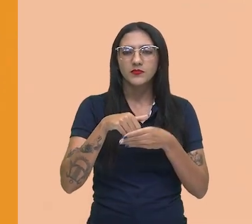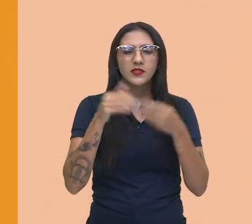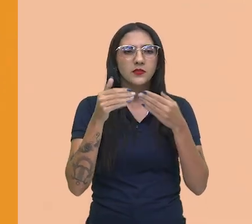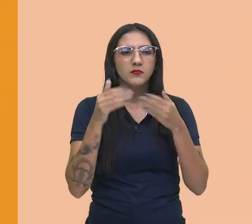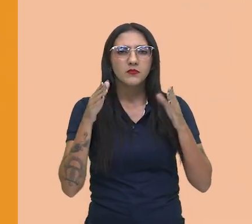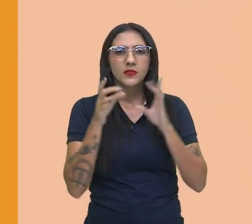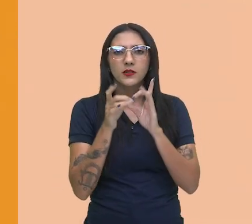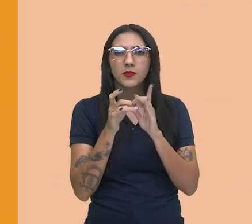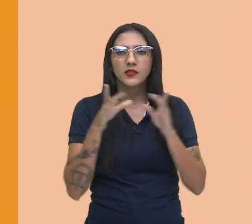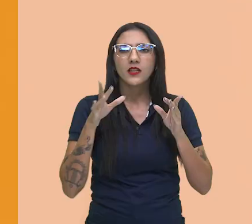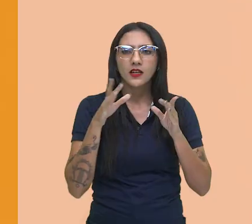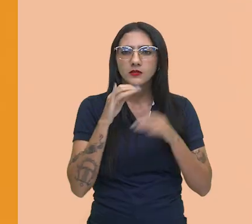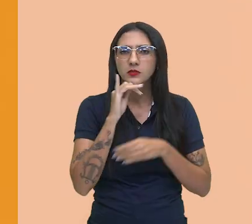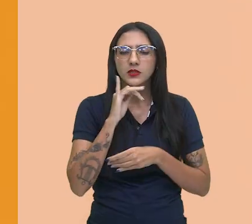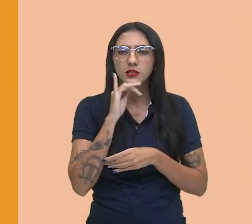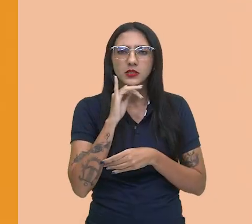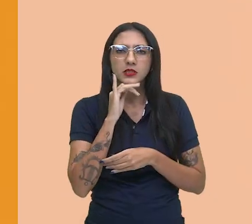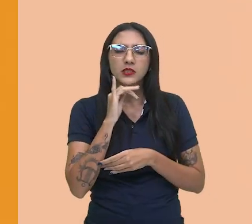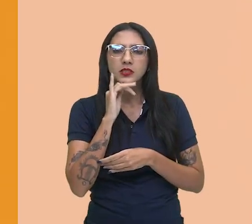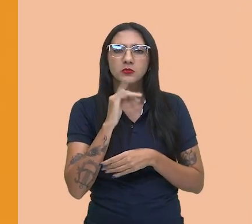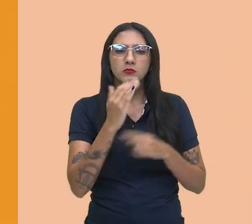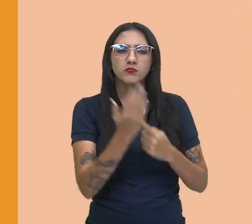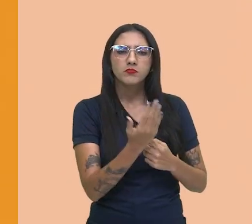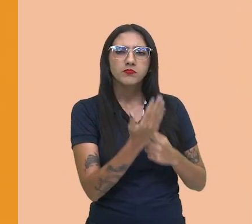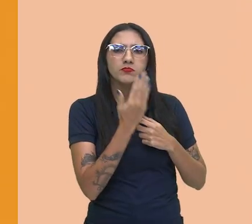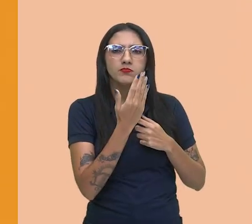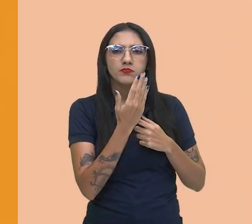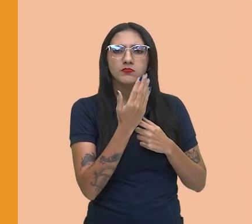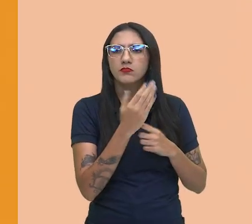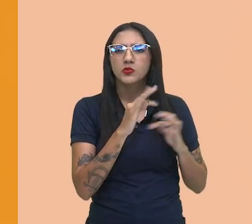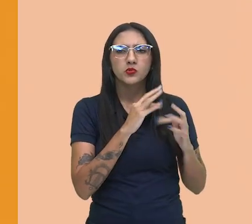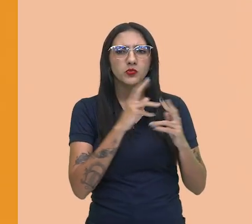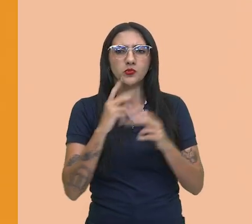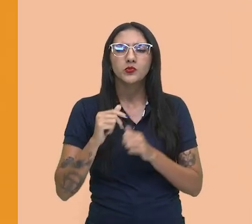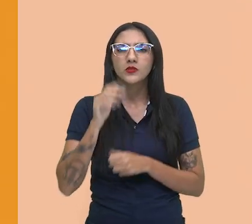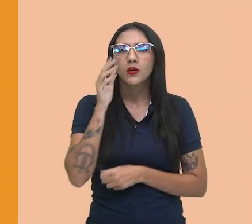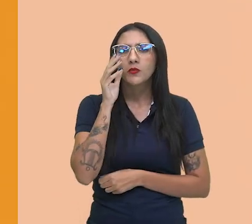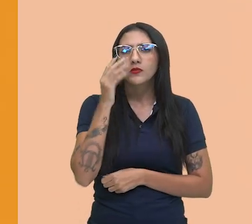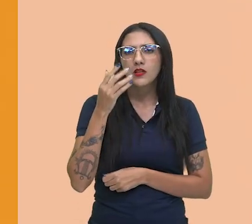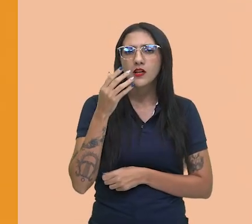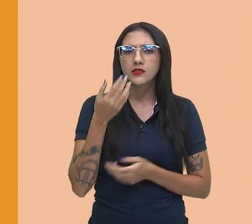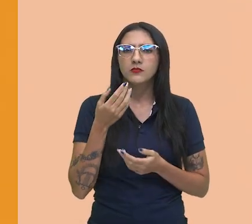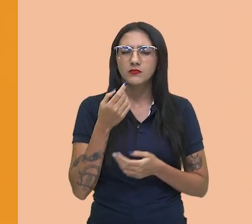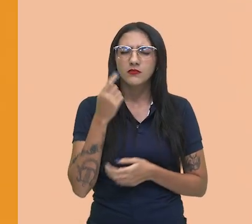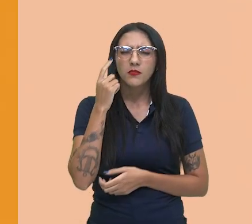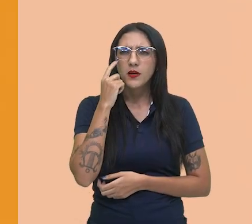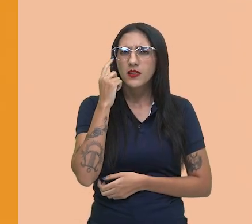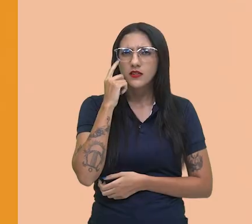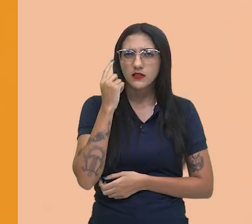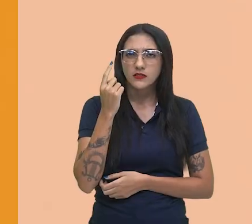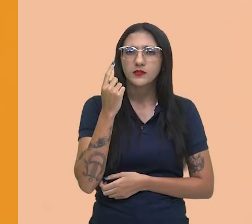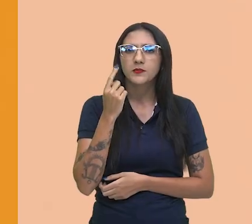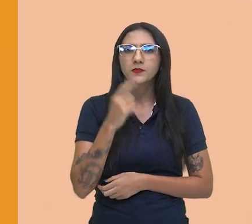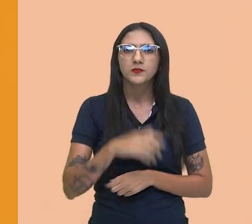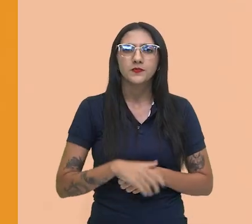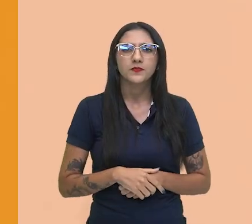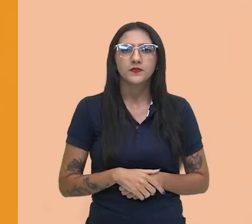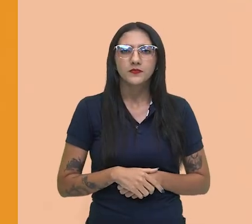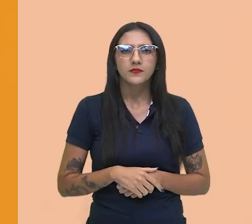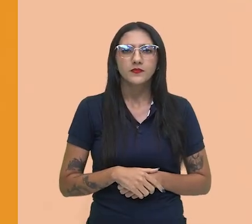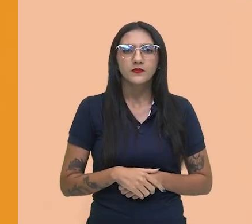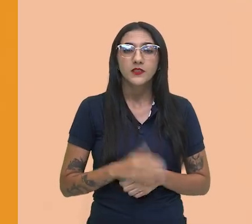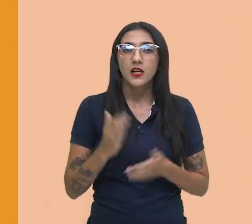Transparência, né, daquilo que está sendo feito. Pensem bem nisso daí. Muitas